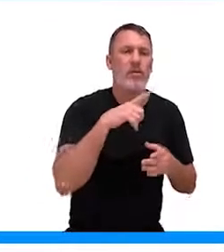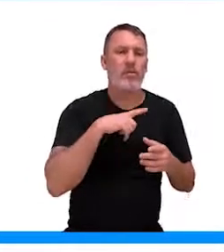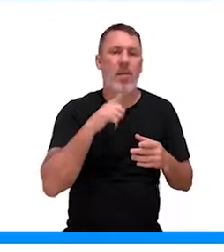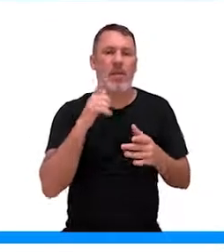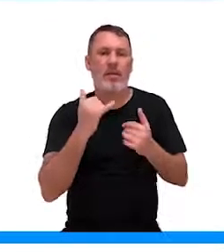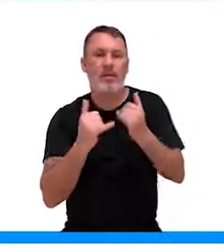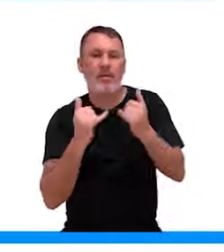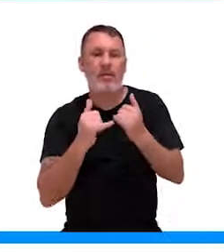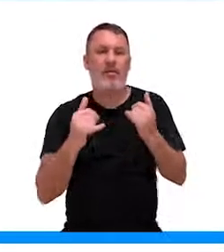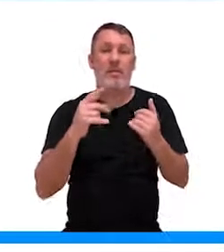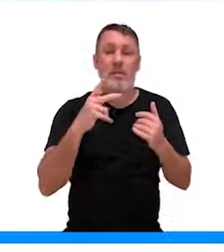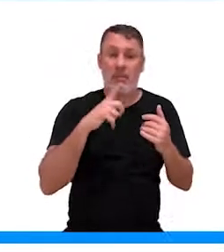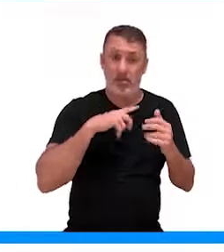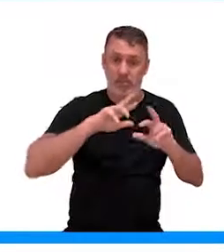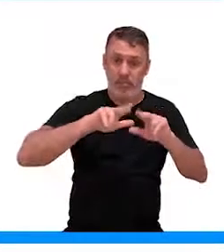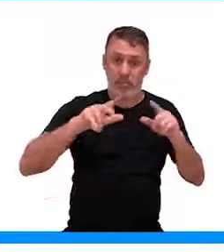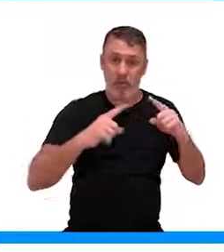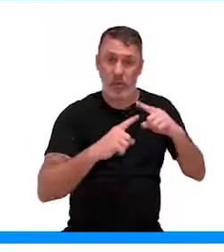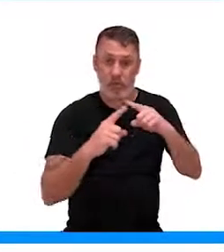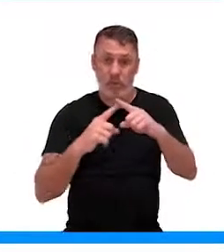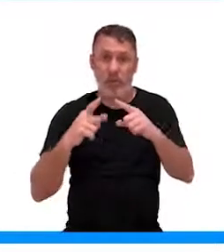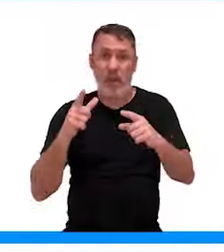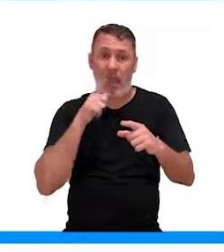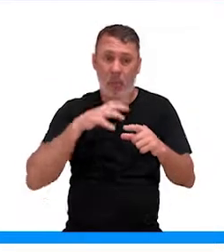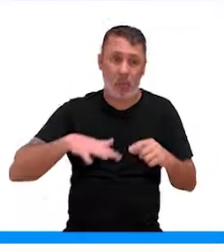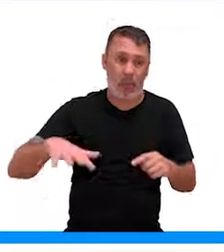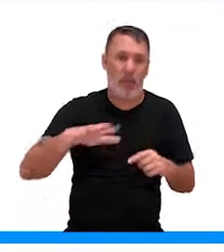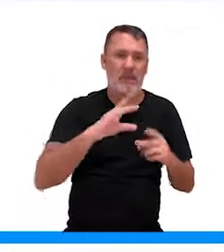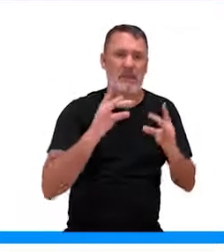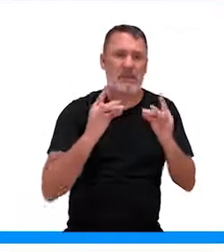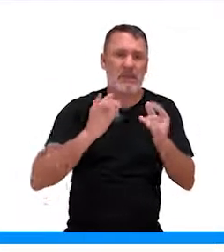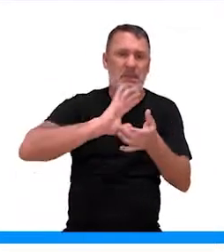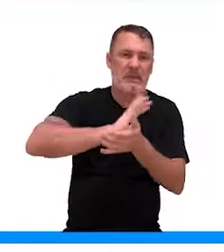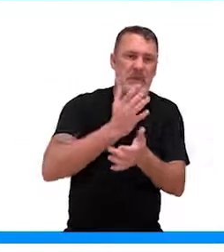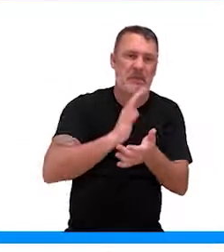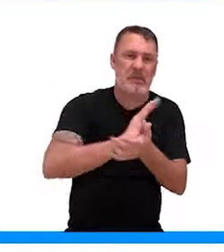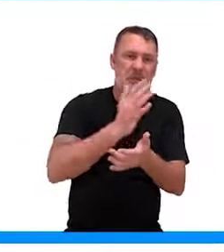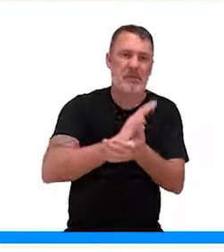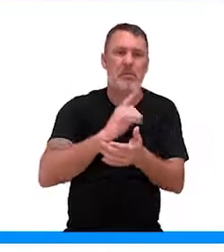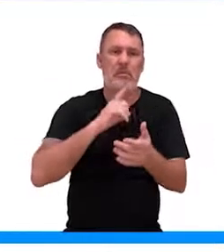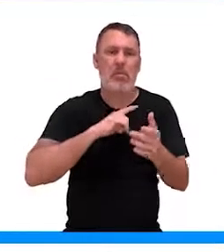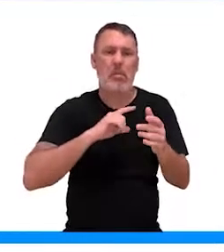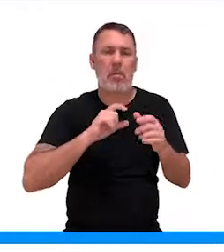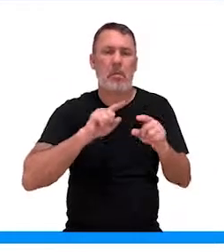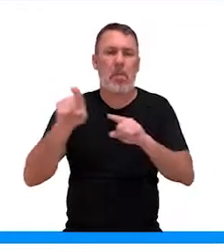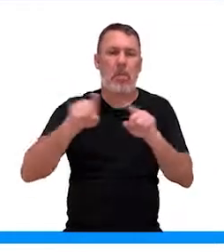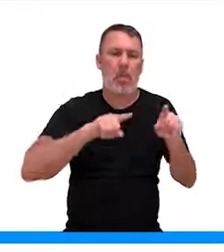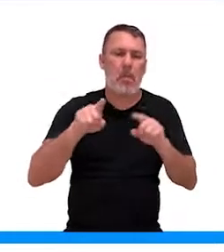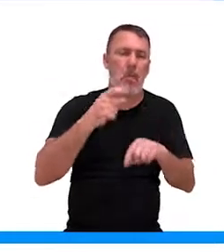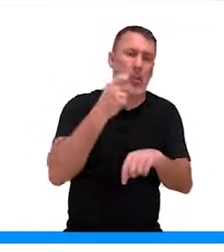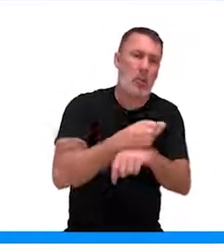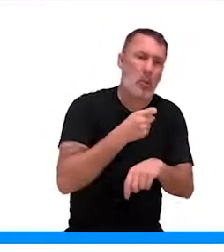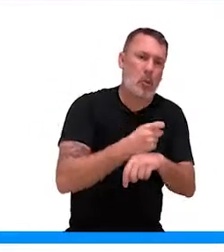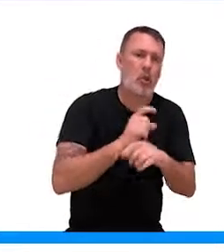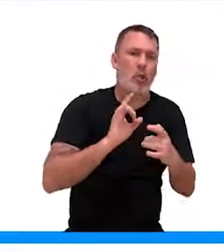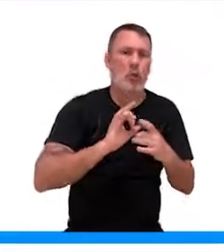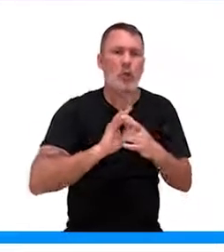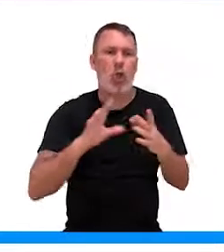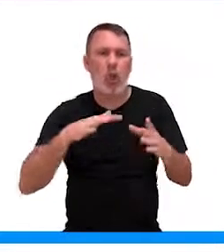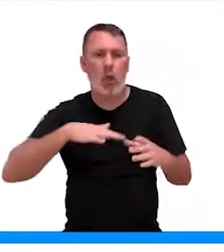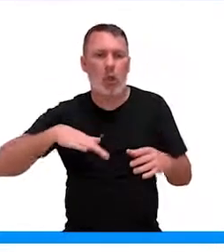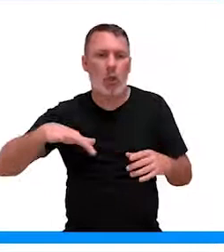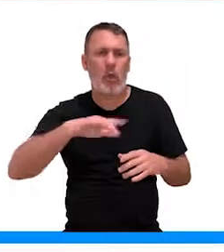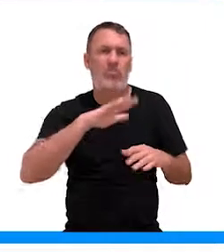condições essenciais para o desenvolvimento dos meandros: camadas de detritos, de granulação móvel, coerentes, firmes e não